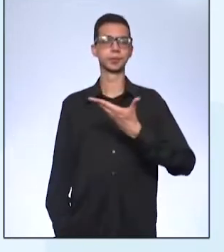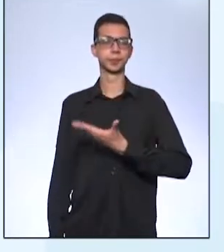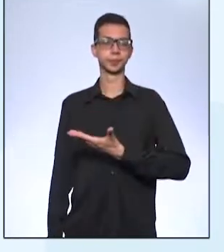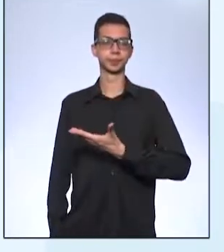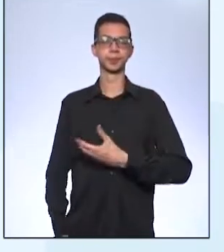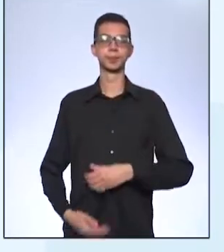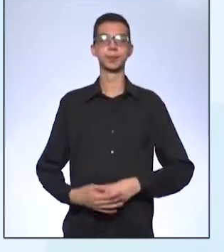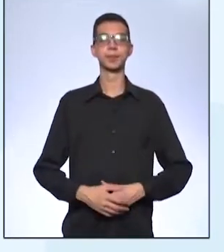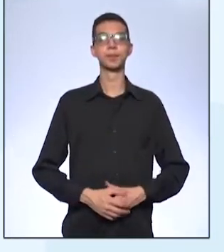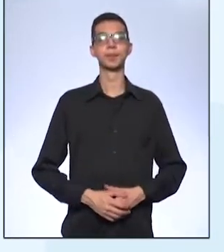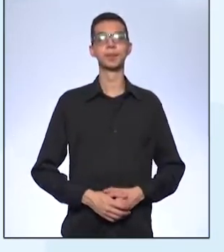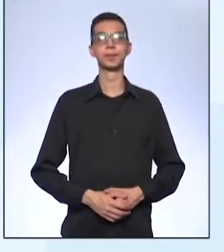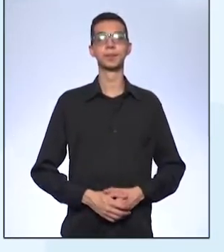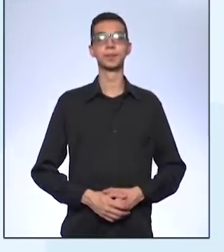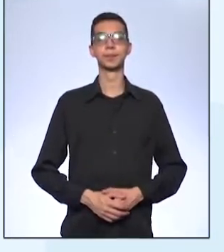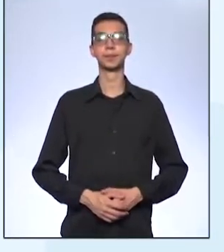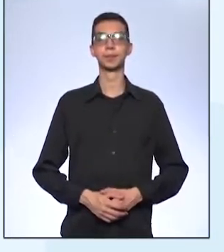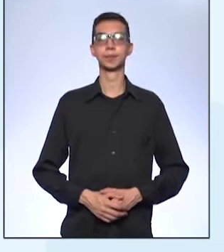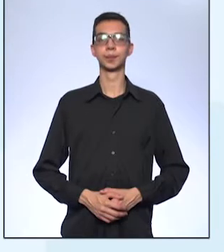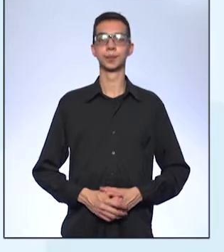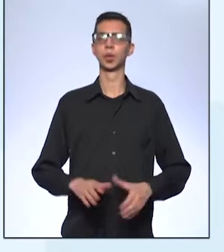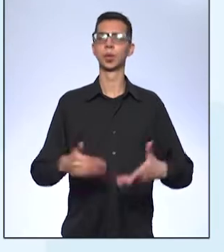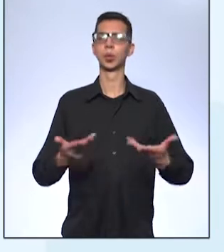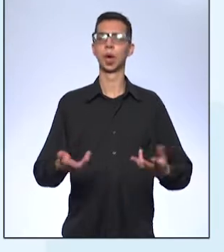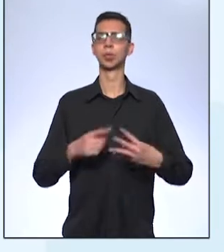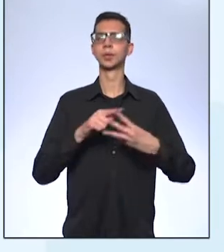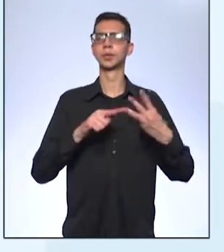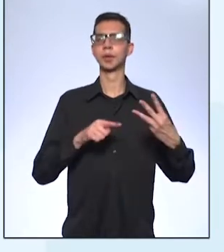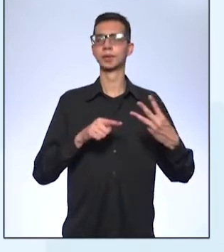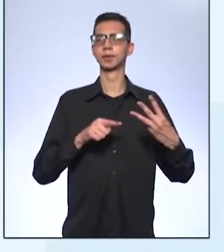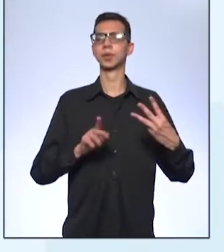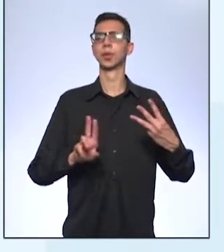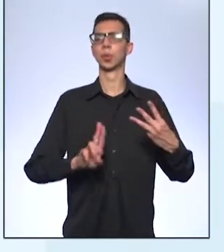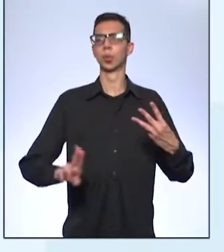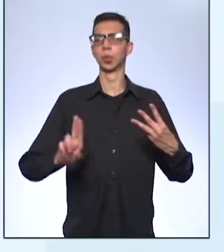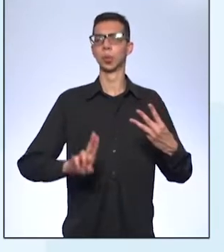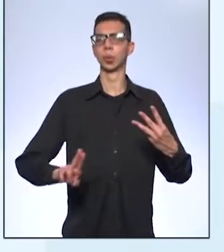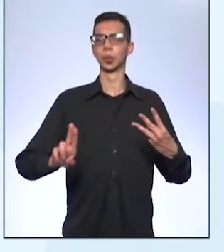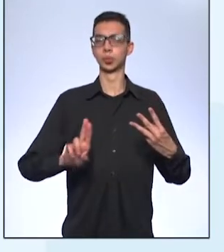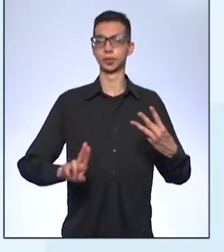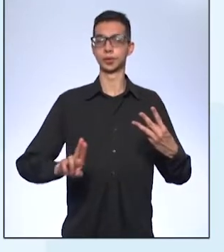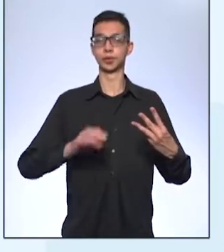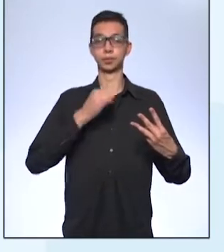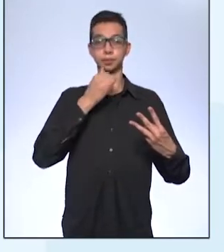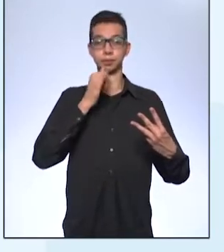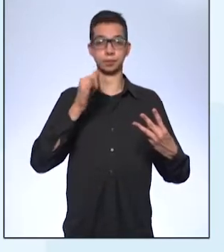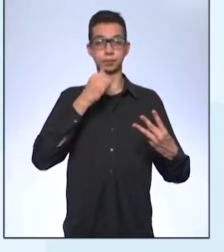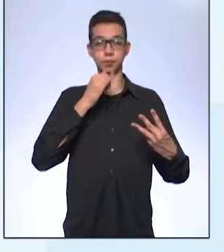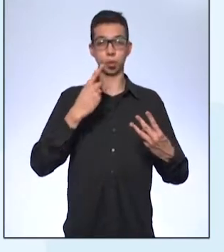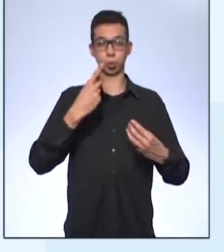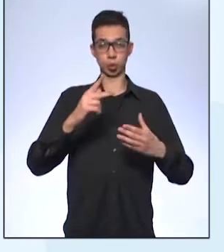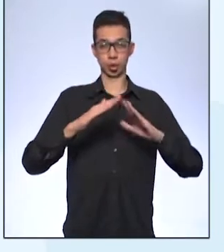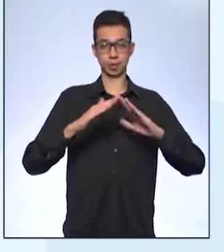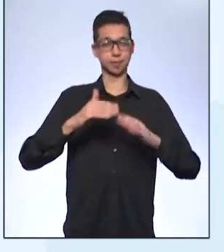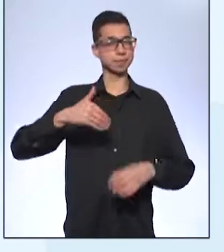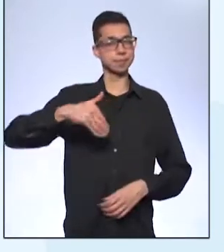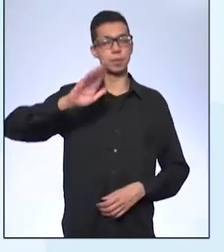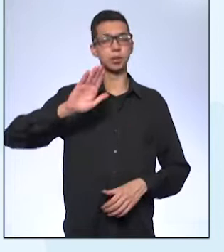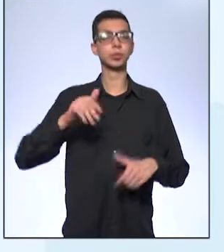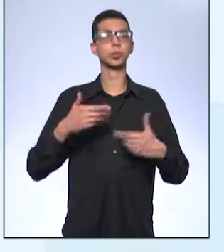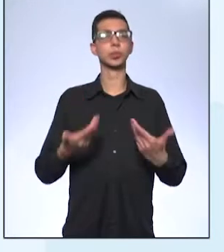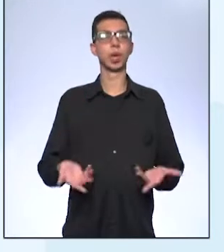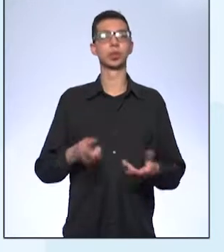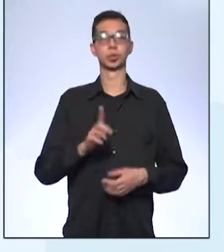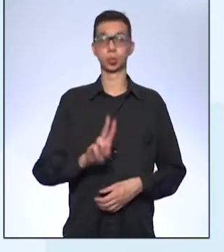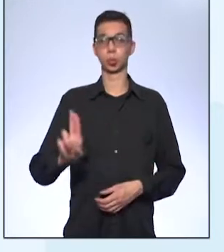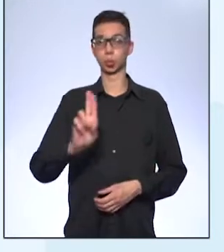home? Quais são os 3 aparelhos que consomem mais energia na sua casa? Na verdade, estou perguntando quais que vocês